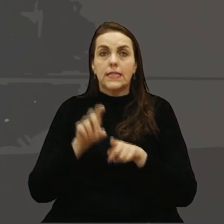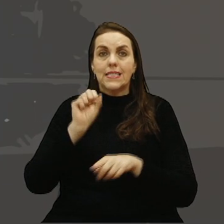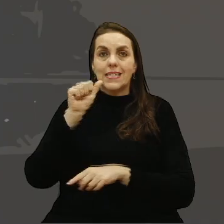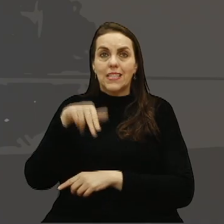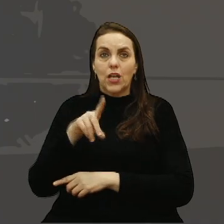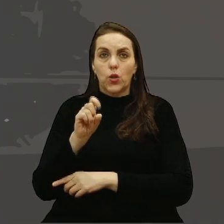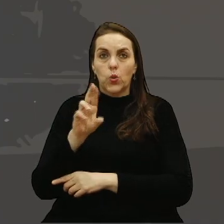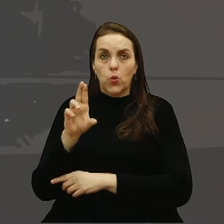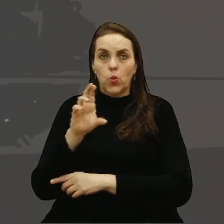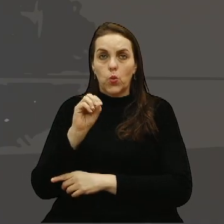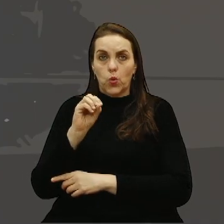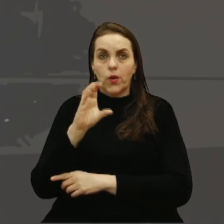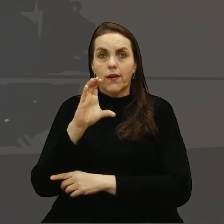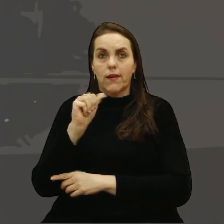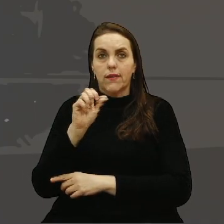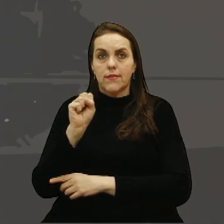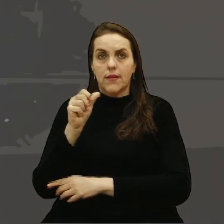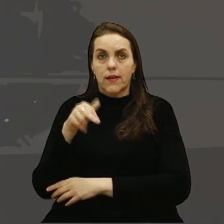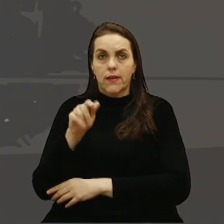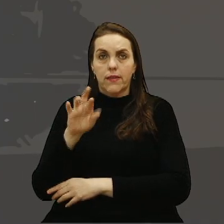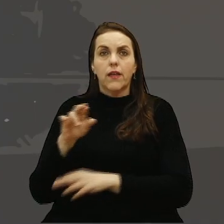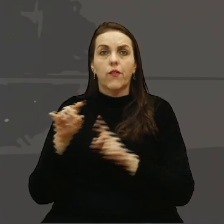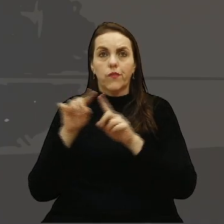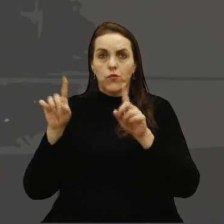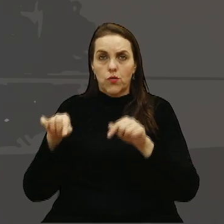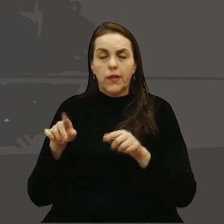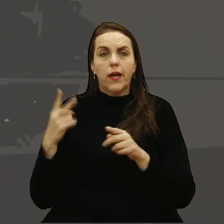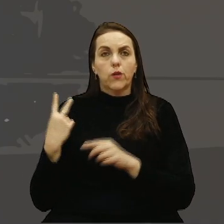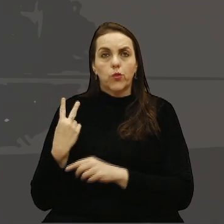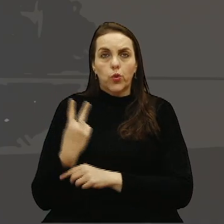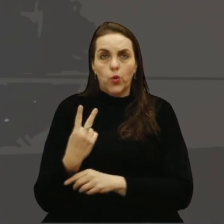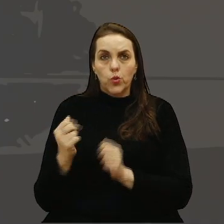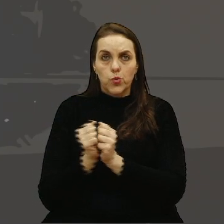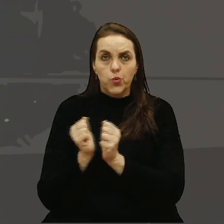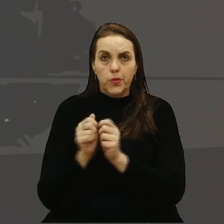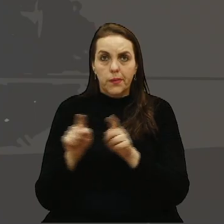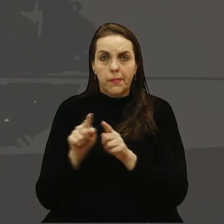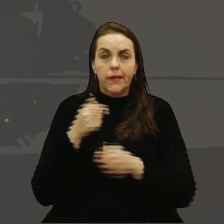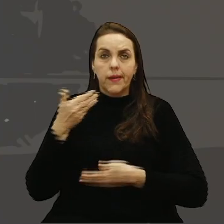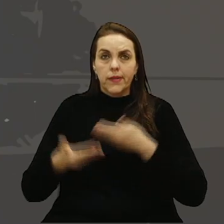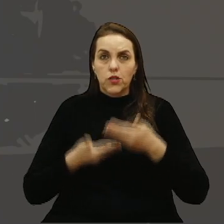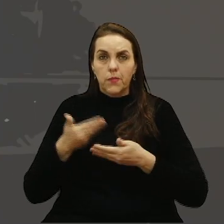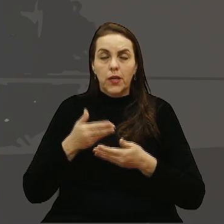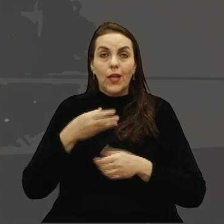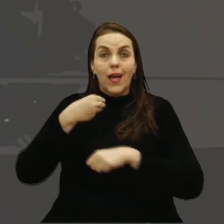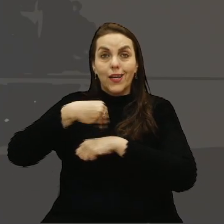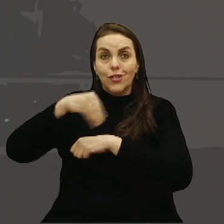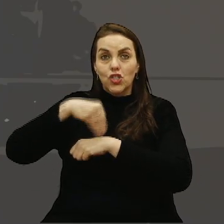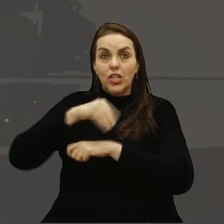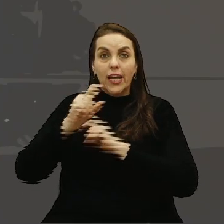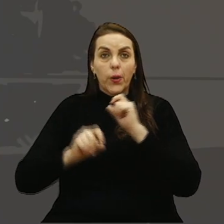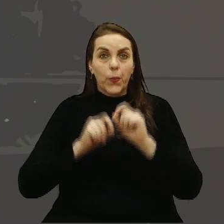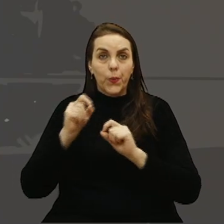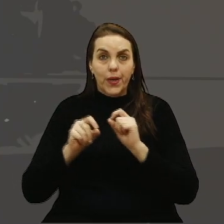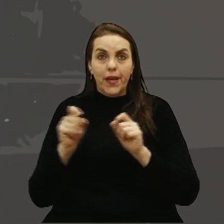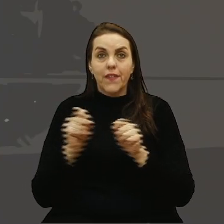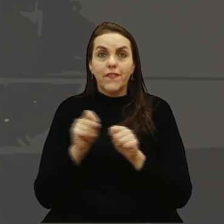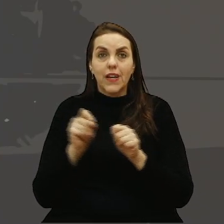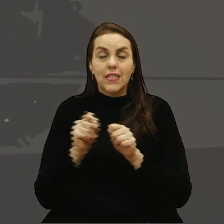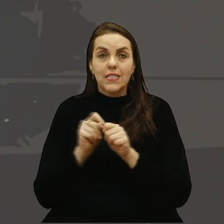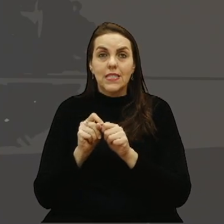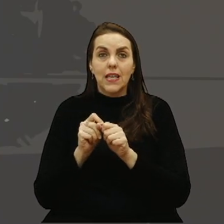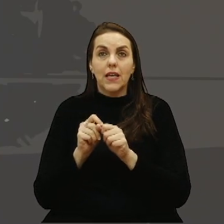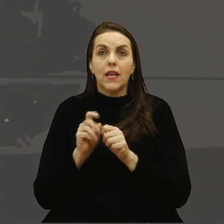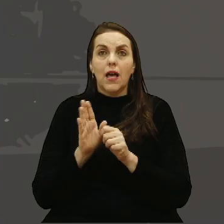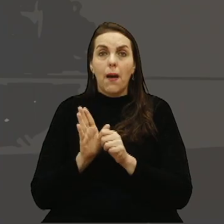inclusive, tinham mais 2 servidores com ele na oportunidade, que nos atenderam e a sugestão que nós temos aqui, colegas, é fazermos uma mão